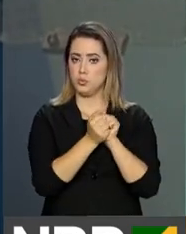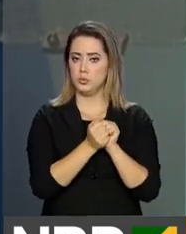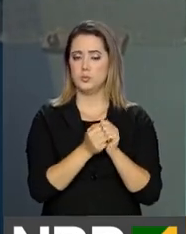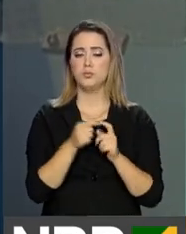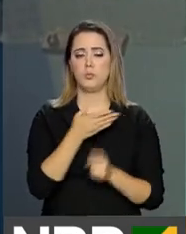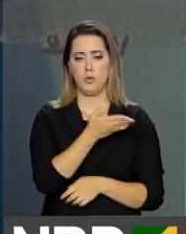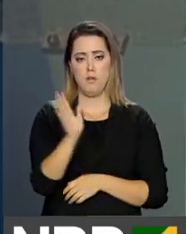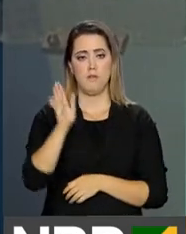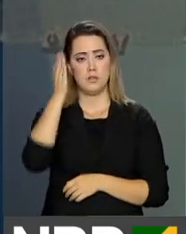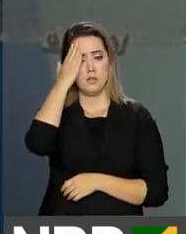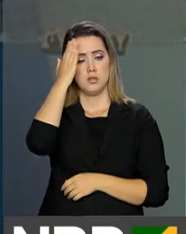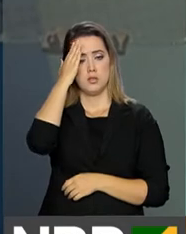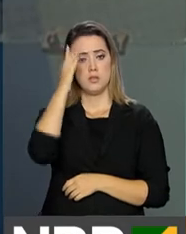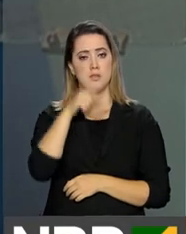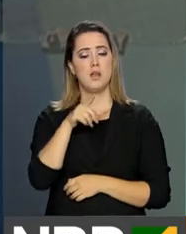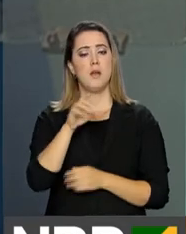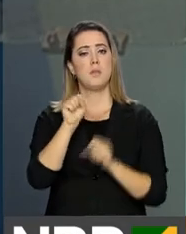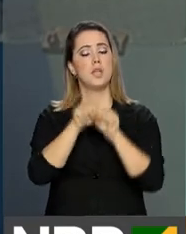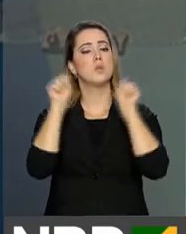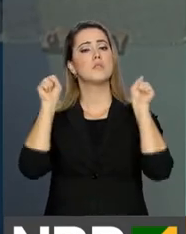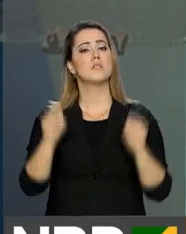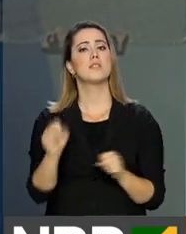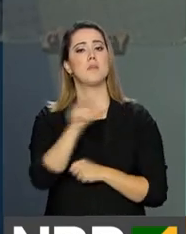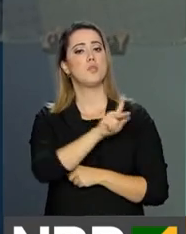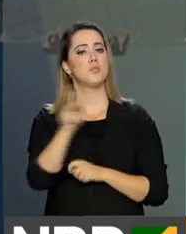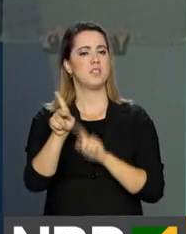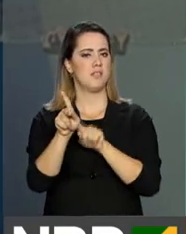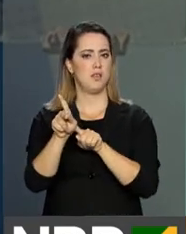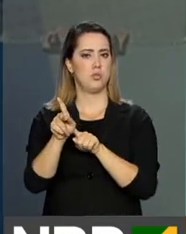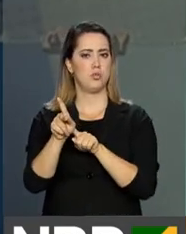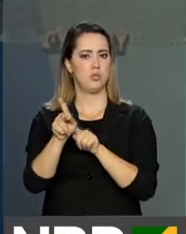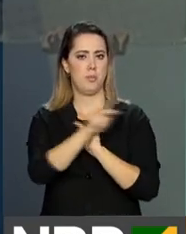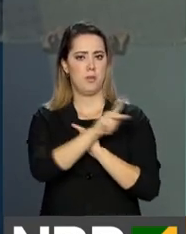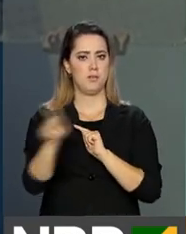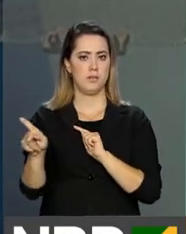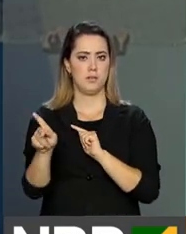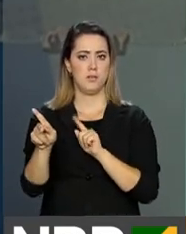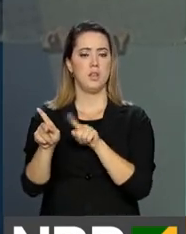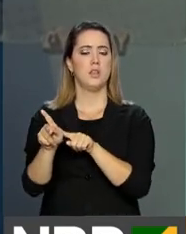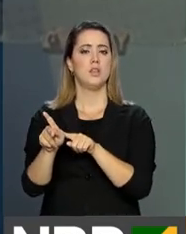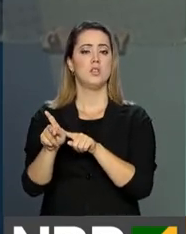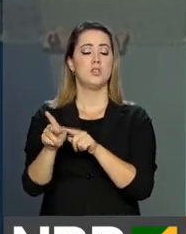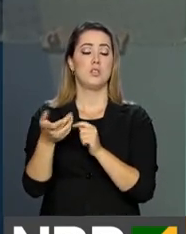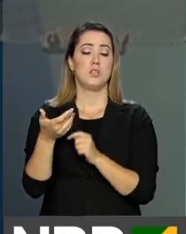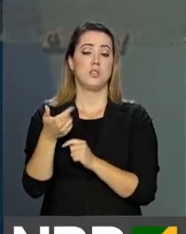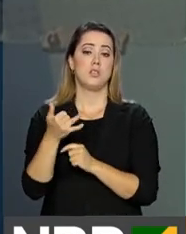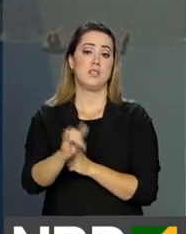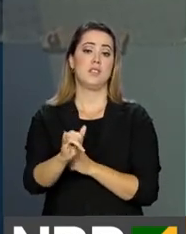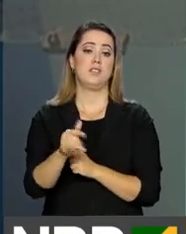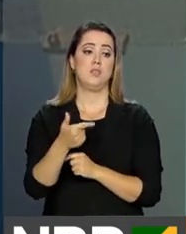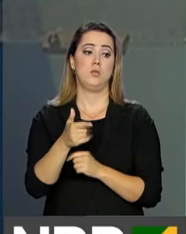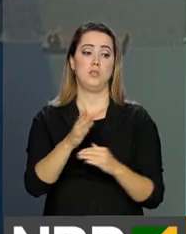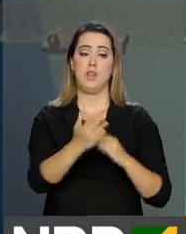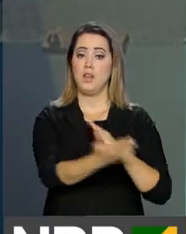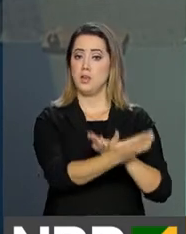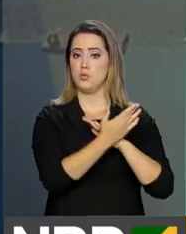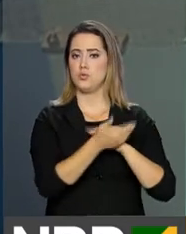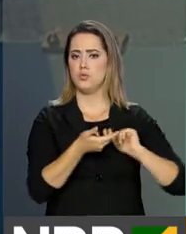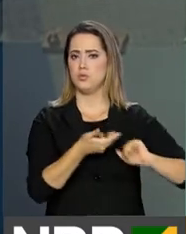presidencialista, se o Executivo não tiver o apoio do Congresso Nacional, não consegue governar. E